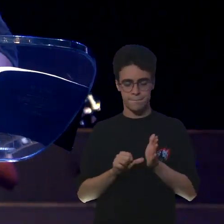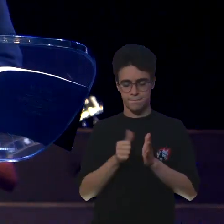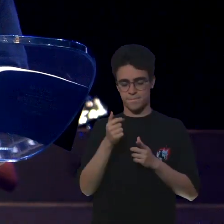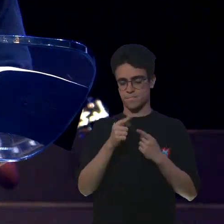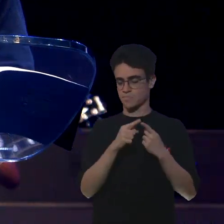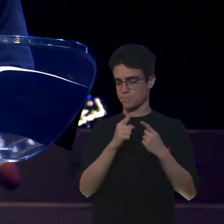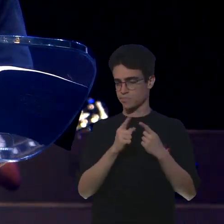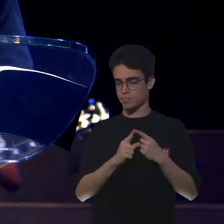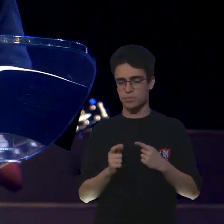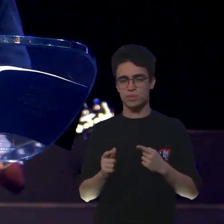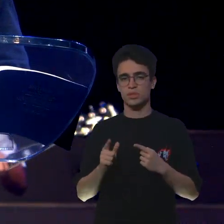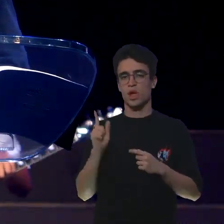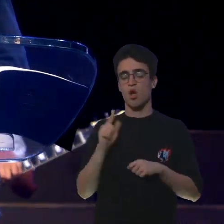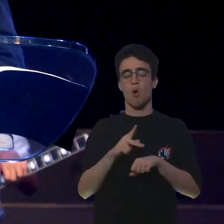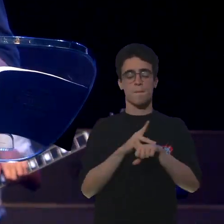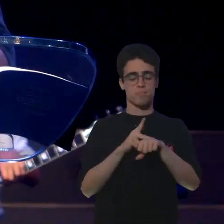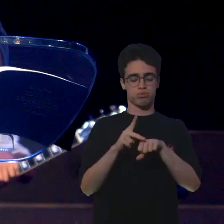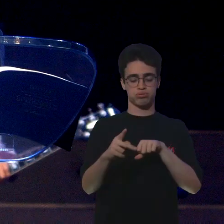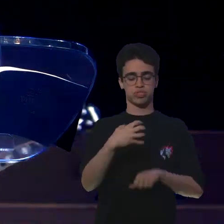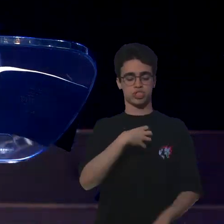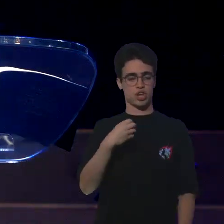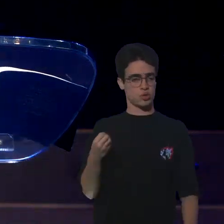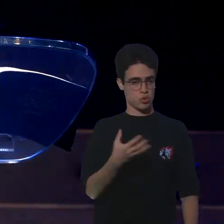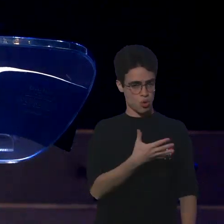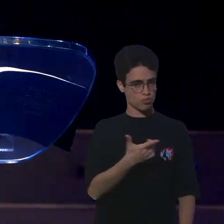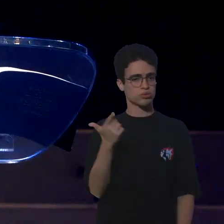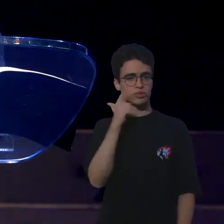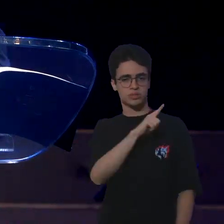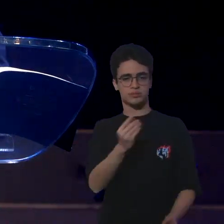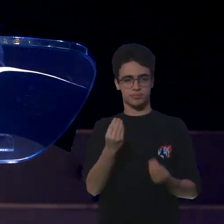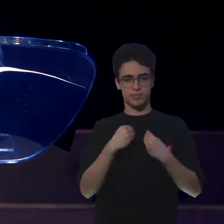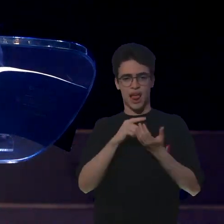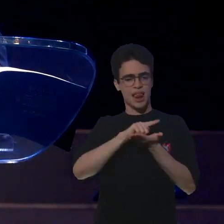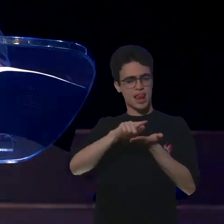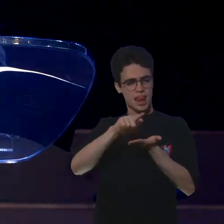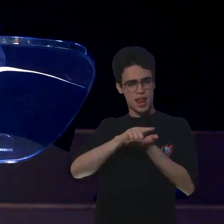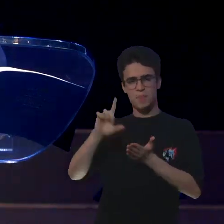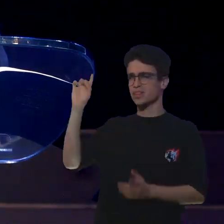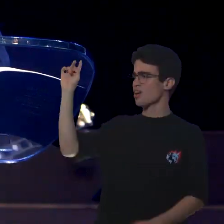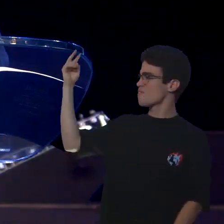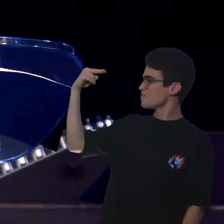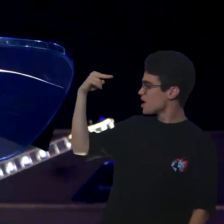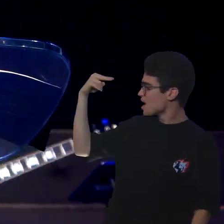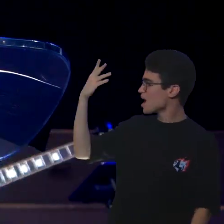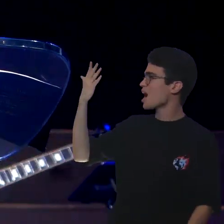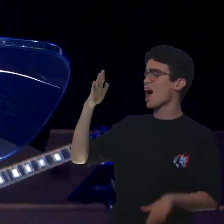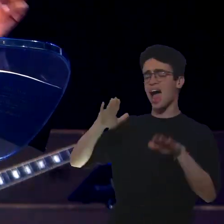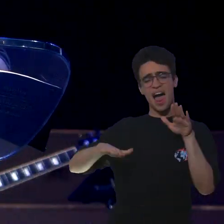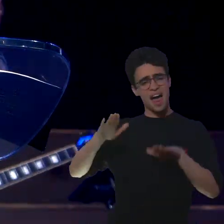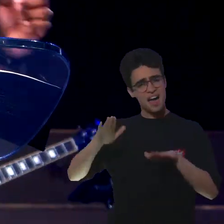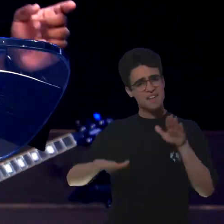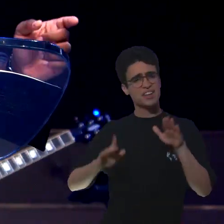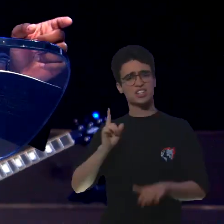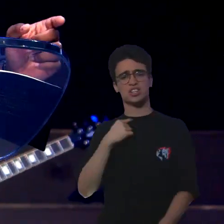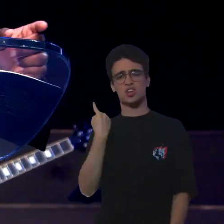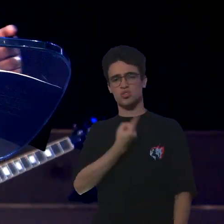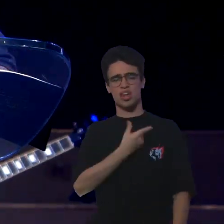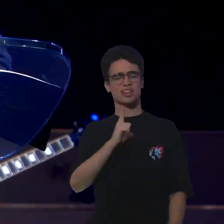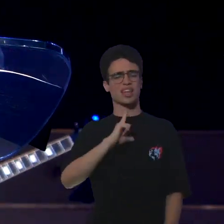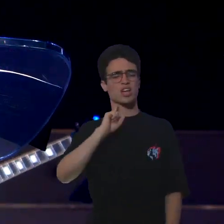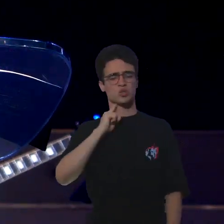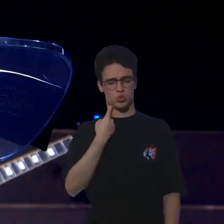é uma nova pureza, que nos torna limpos aos olhos de Deus, mesmo quando rolamos na